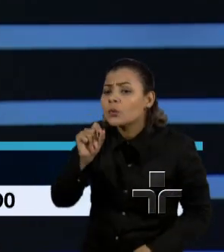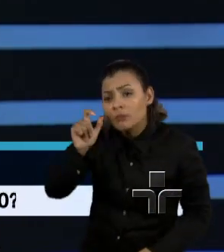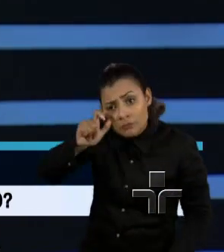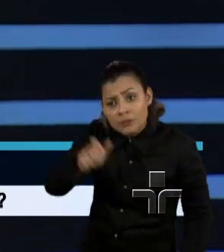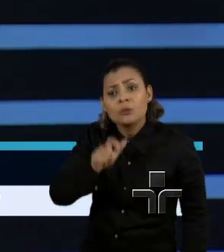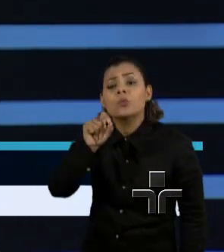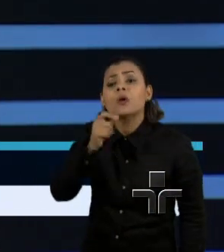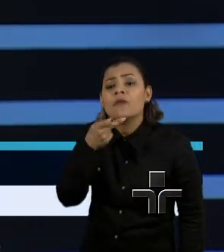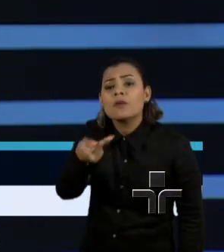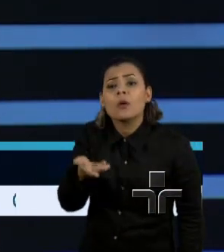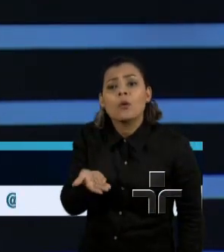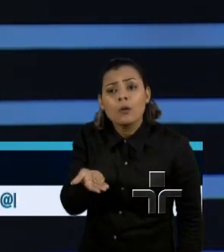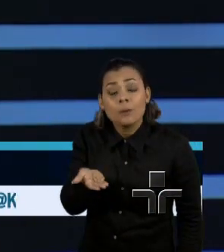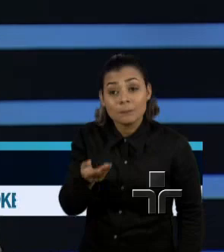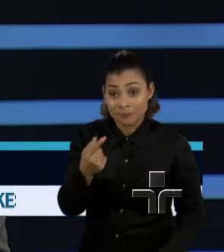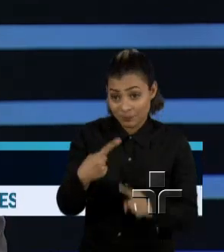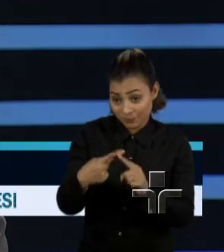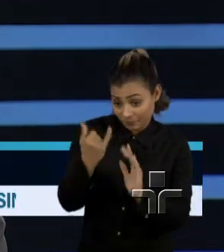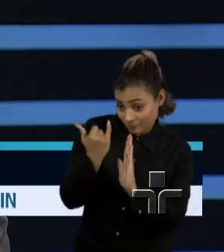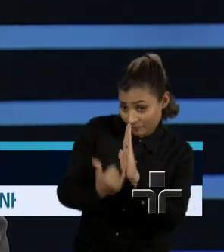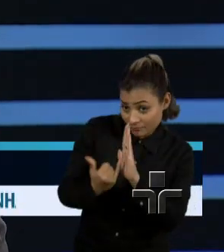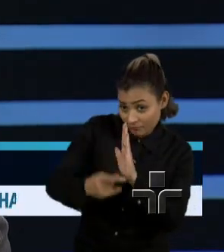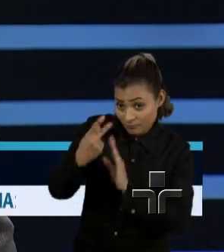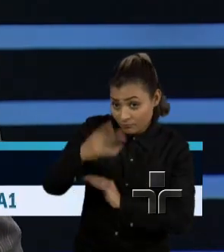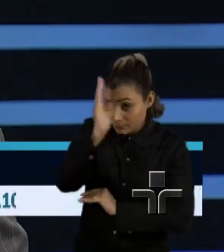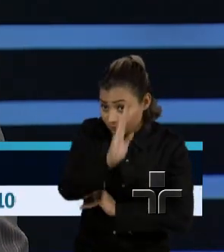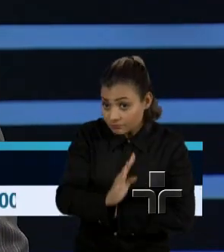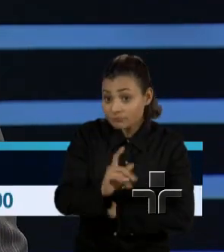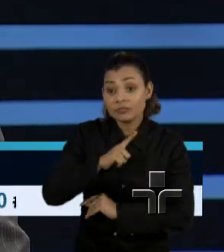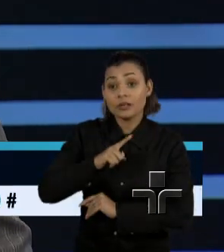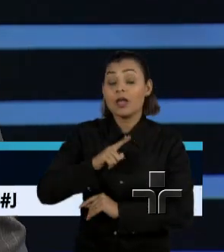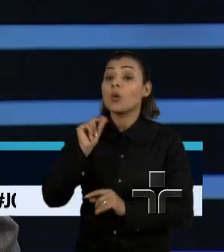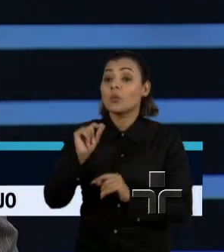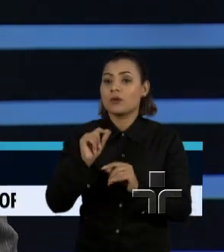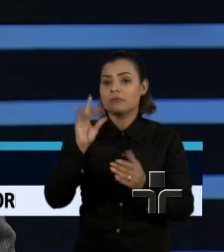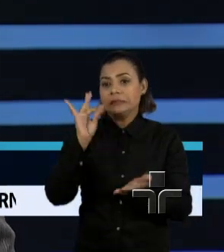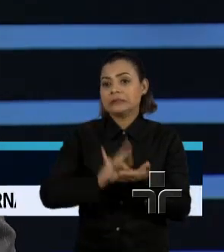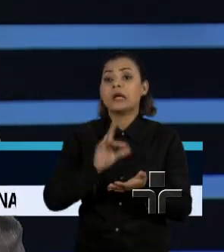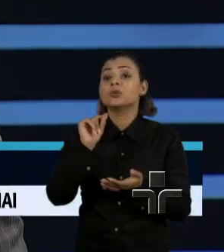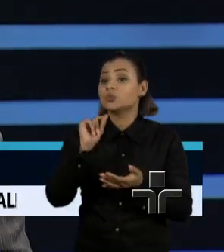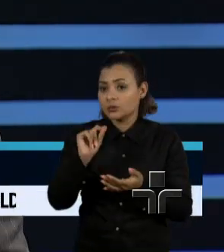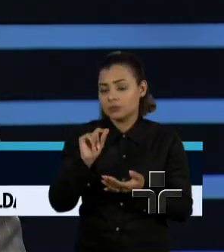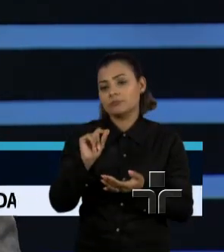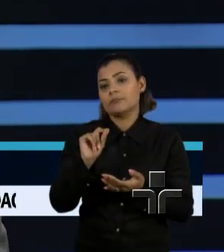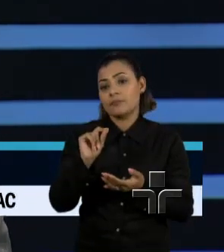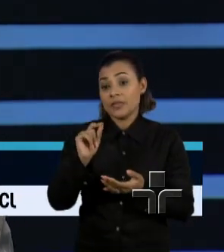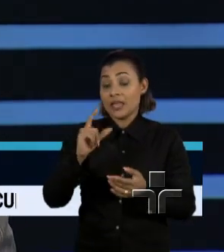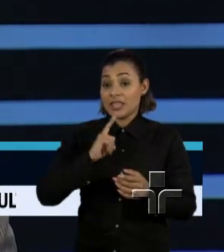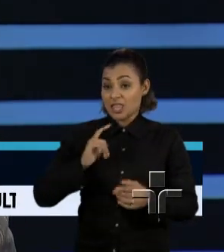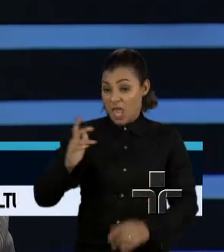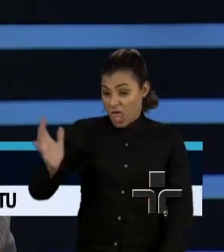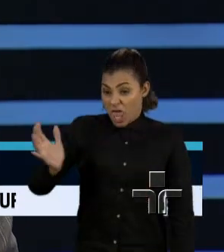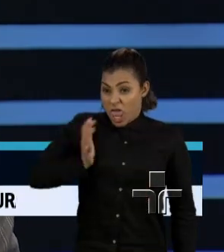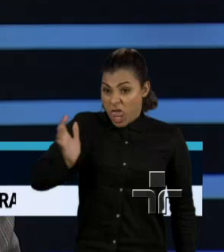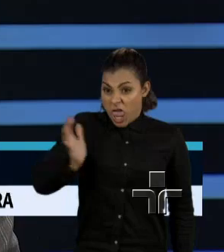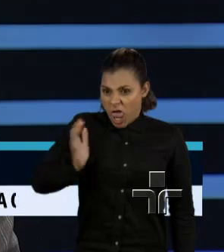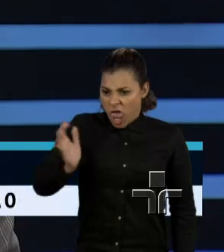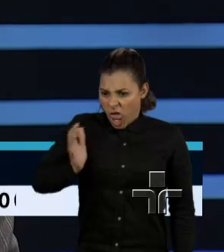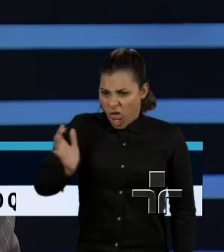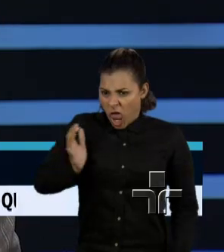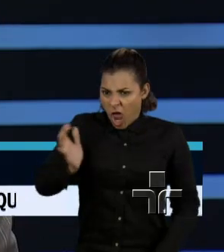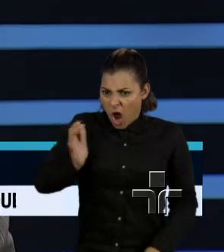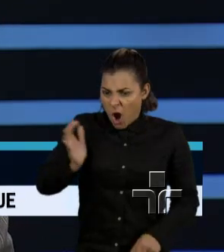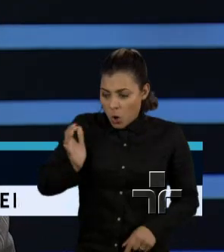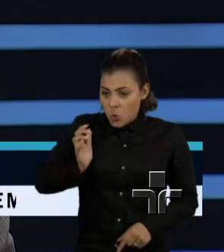porque o imposto no Brasil ele é muito regressivo, o que significa o seguinte: o milionário que manda